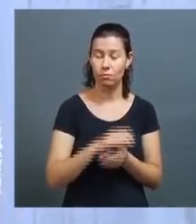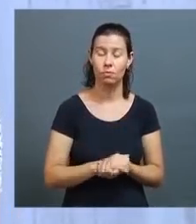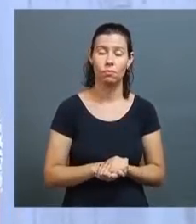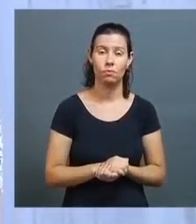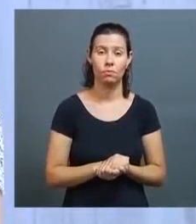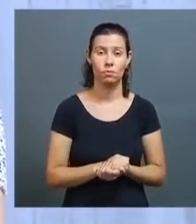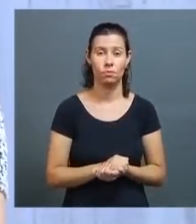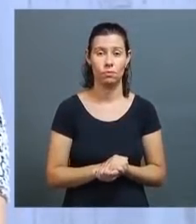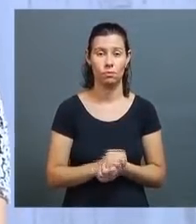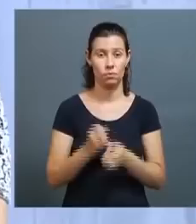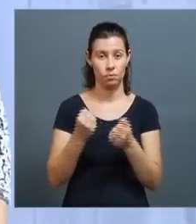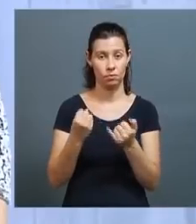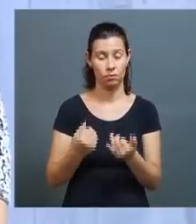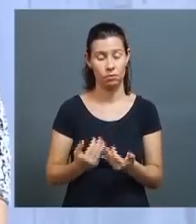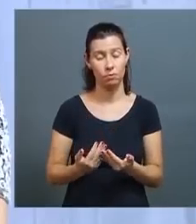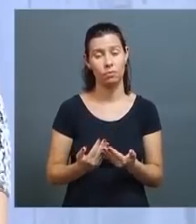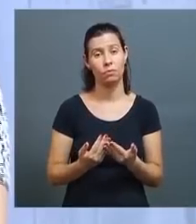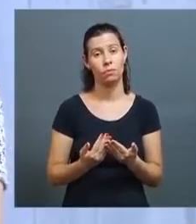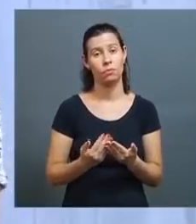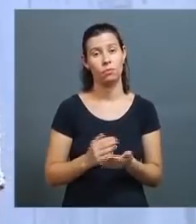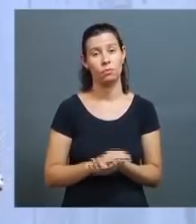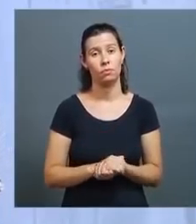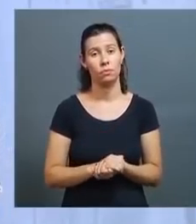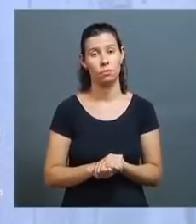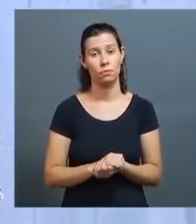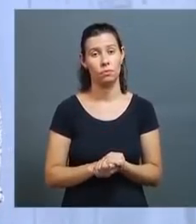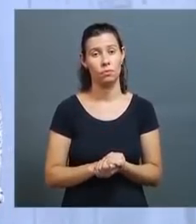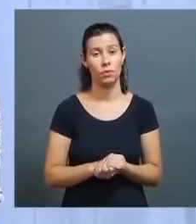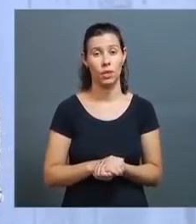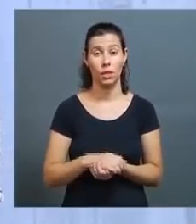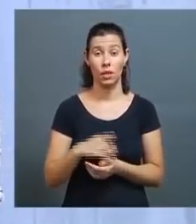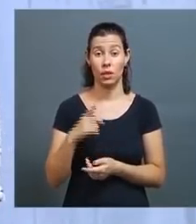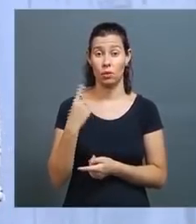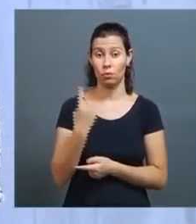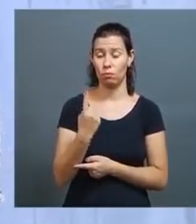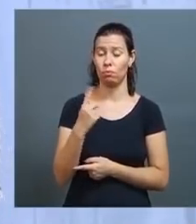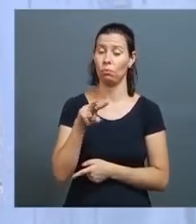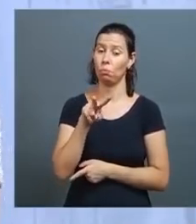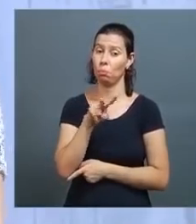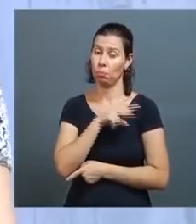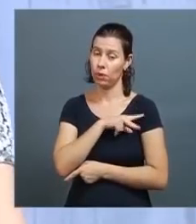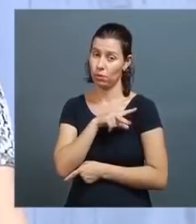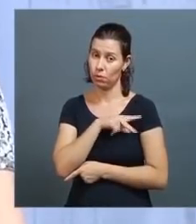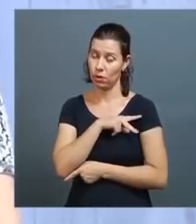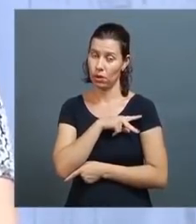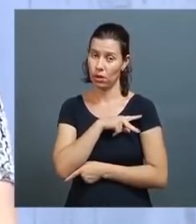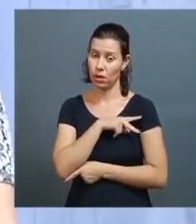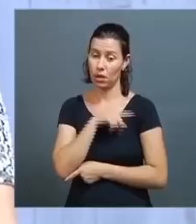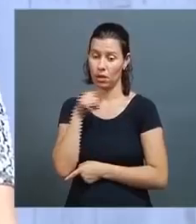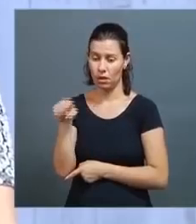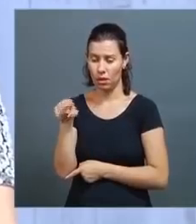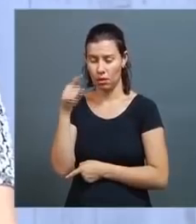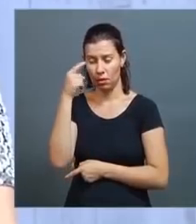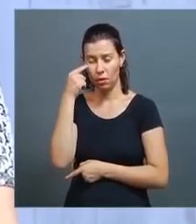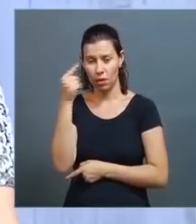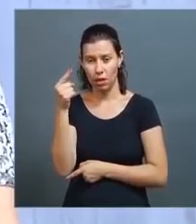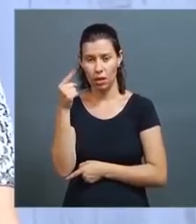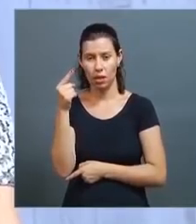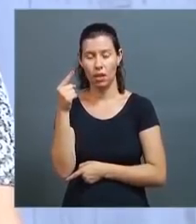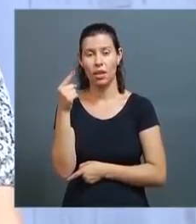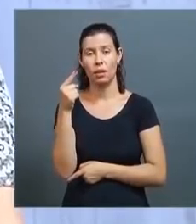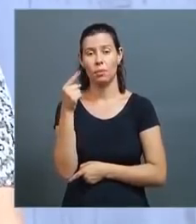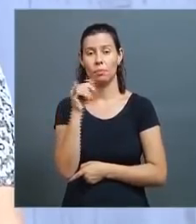Então, como a professora Maria Helena estava comentando, é uma particularidade, mas ela não tem que ser reprovada de